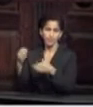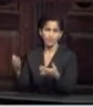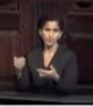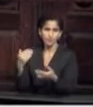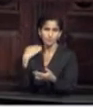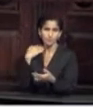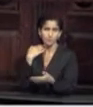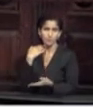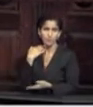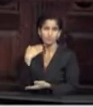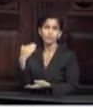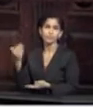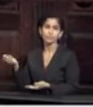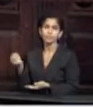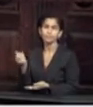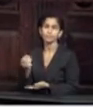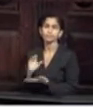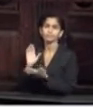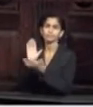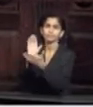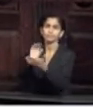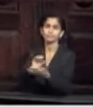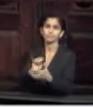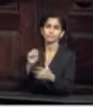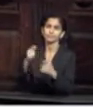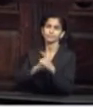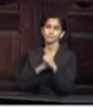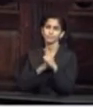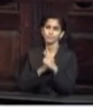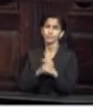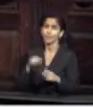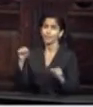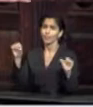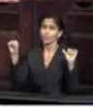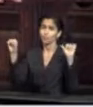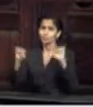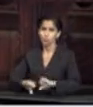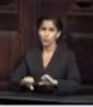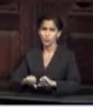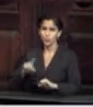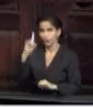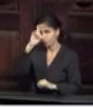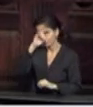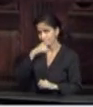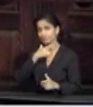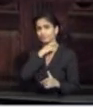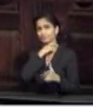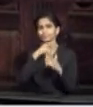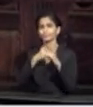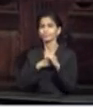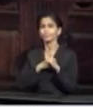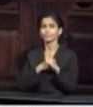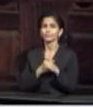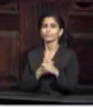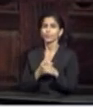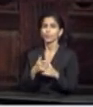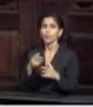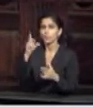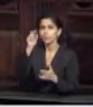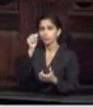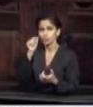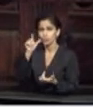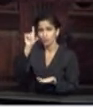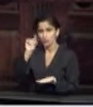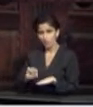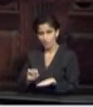Rio de Janeiro resolverá a situação que está ainda mais grave do que aquela época, com menos recursos? Se os 6 bilhões lá